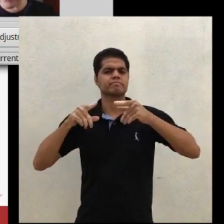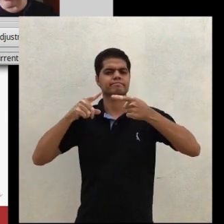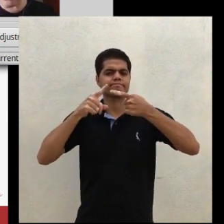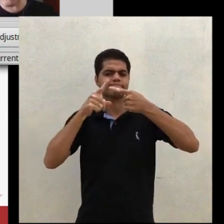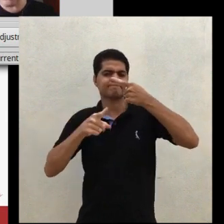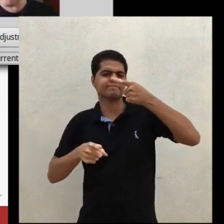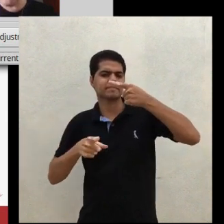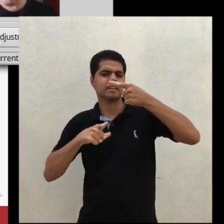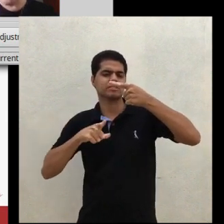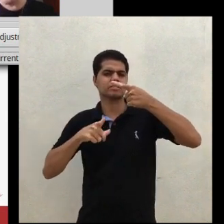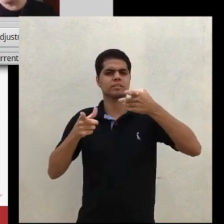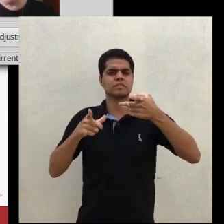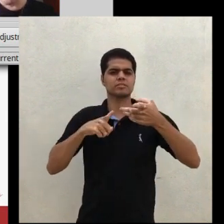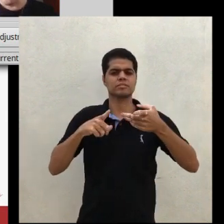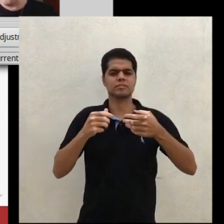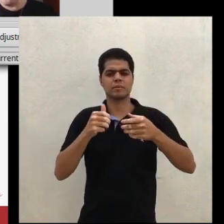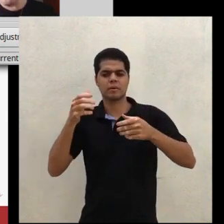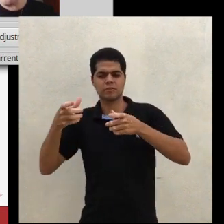pessoas baixas.